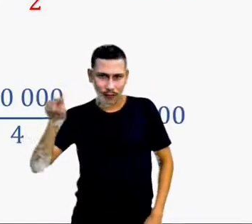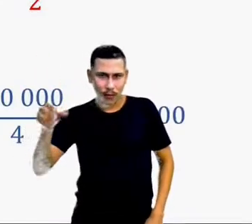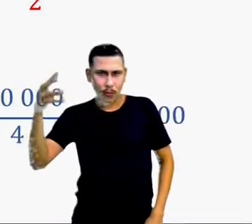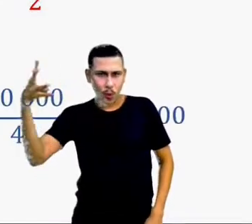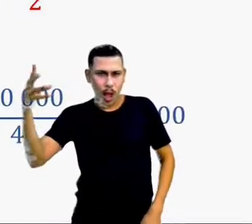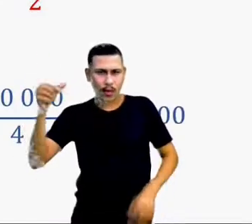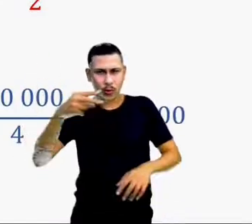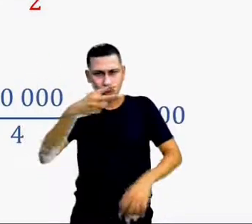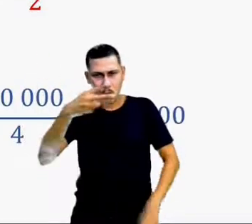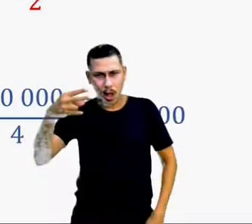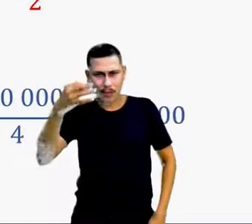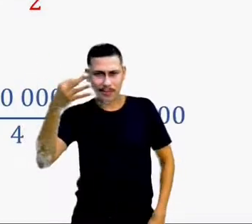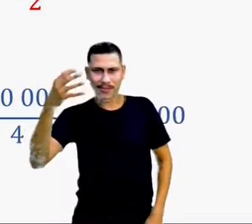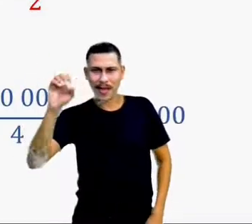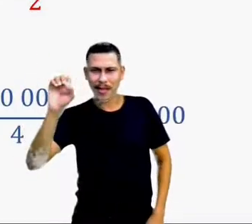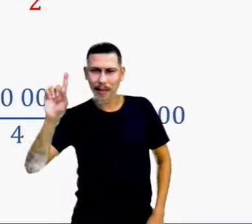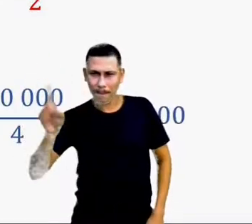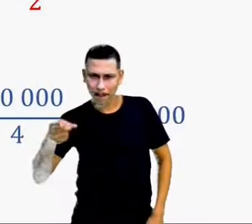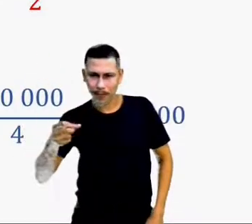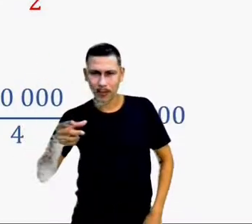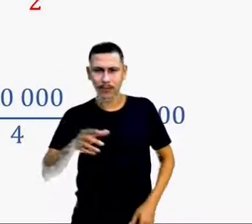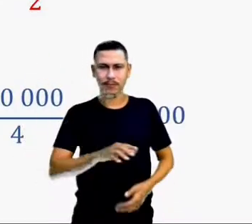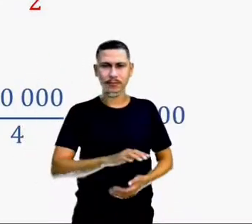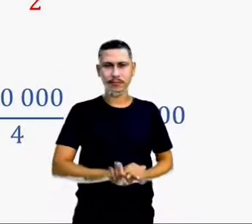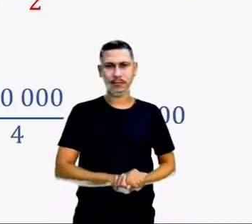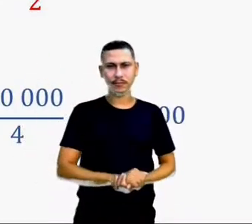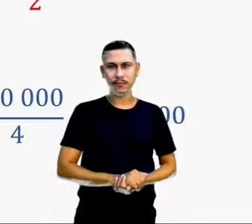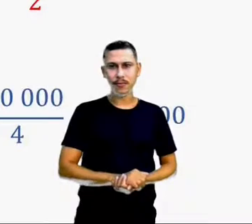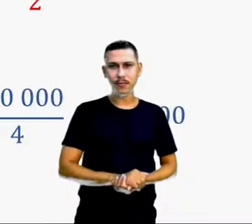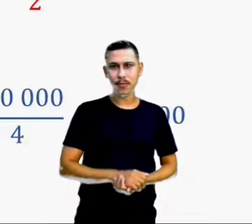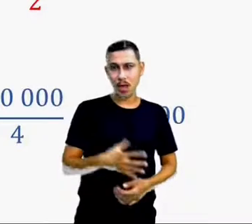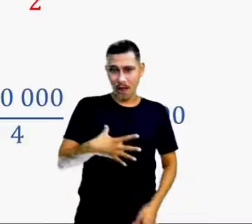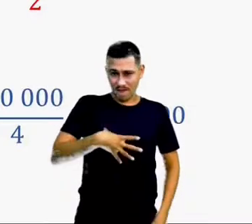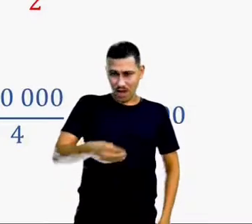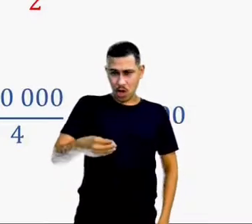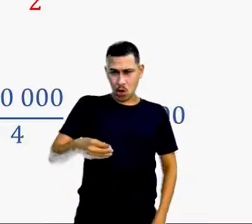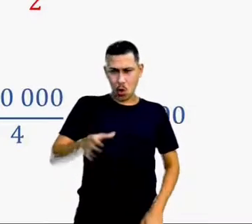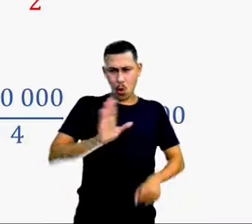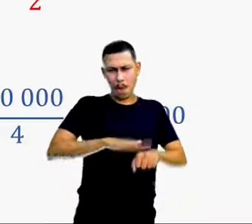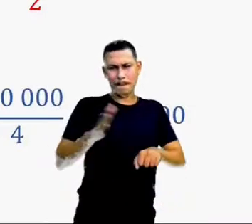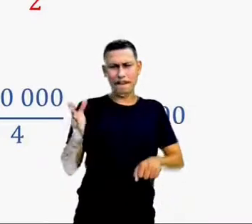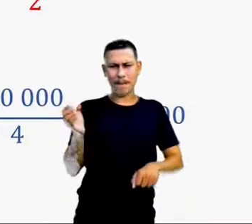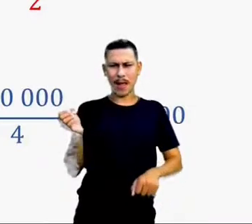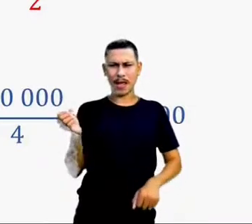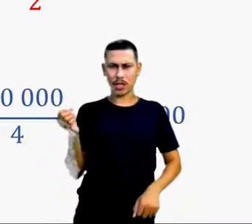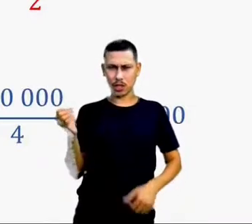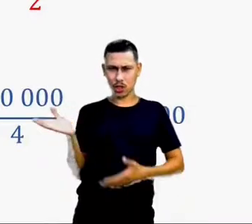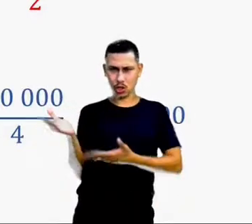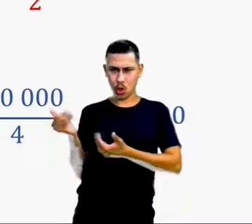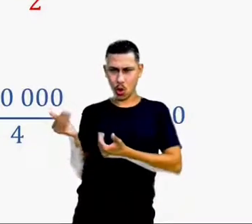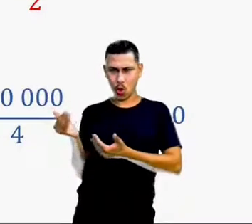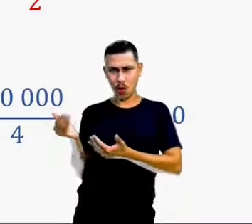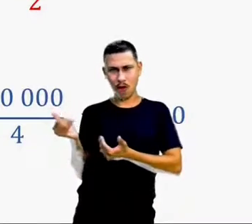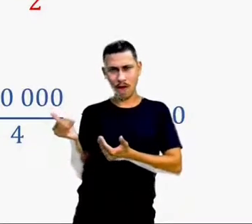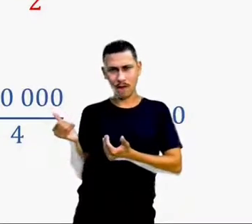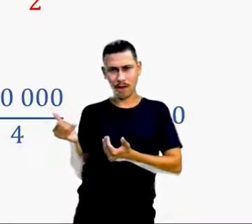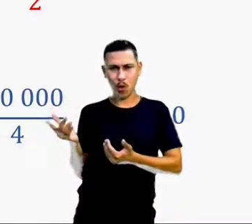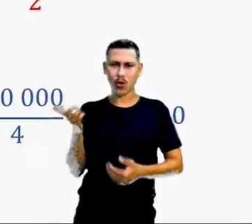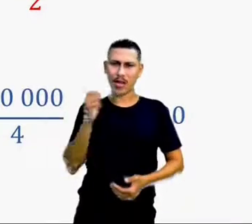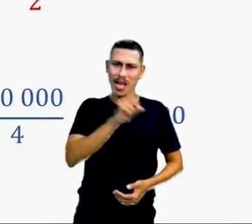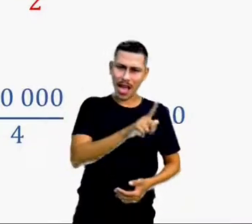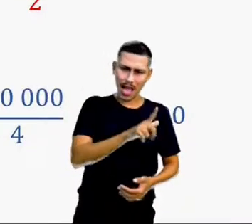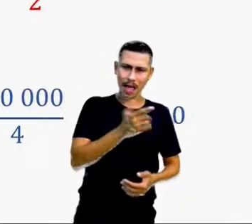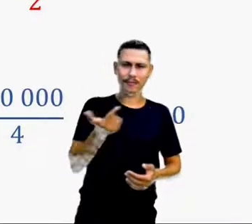30 mil. Então, quer dizer que o mais novo vai ganhar mais e o mais velho vai ganhar menos, porque